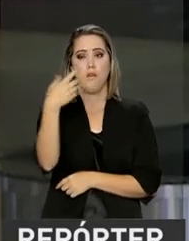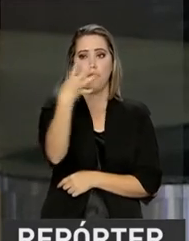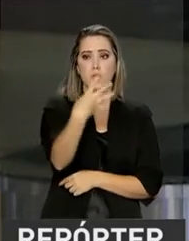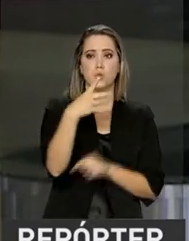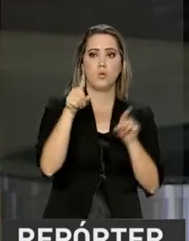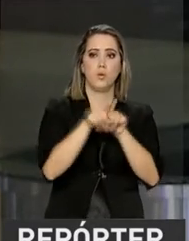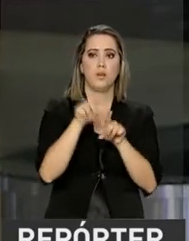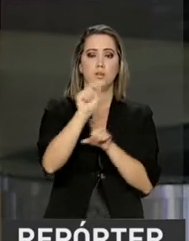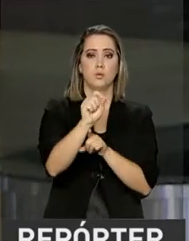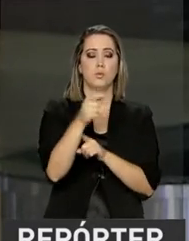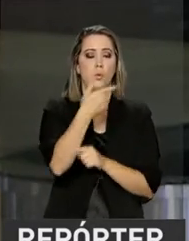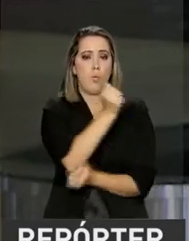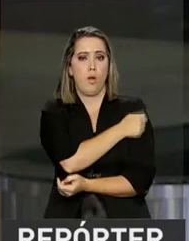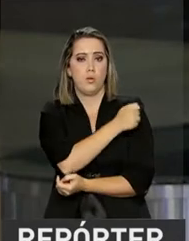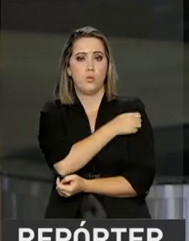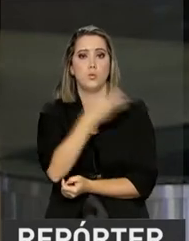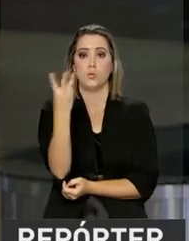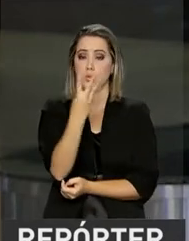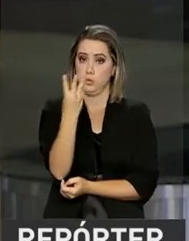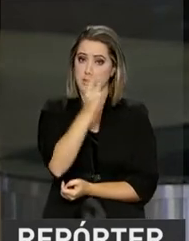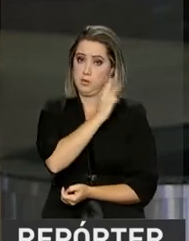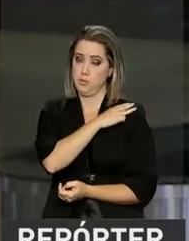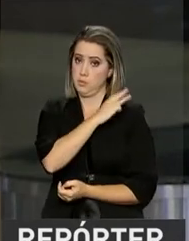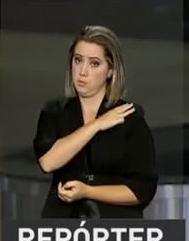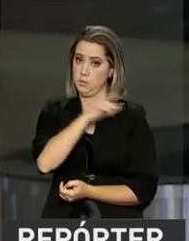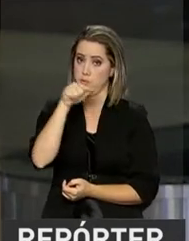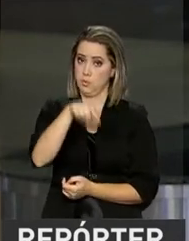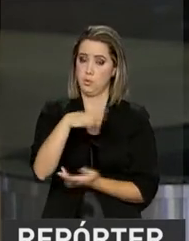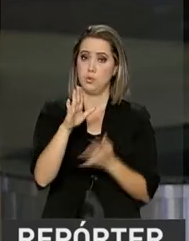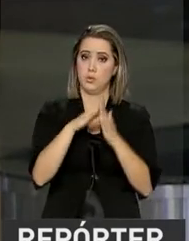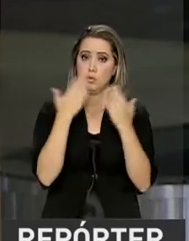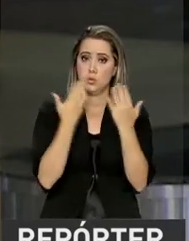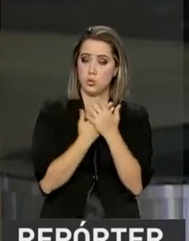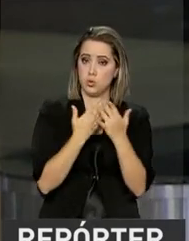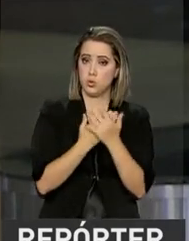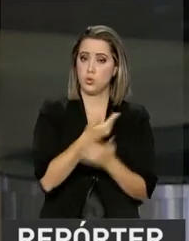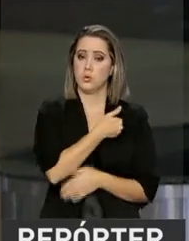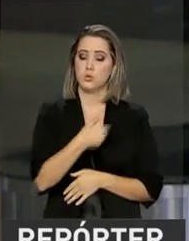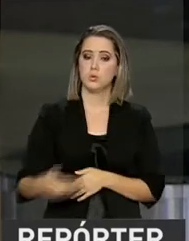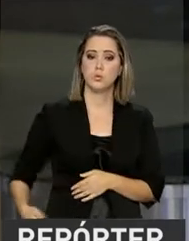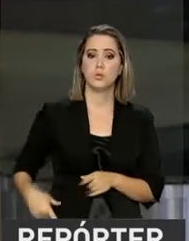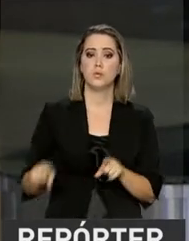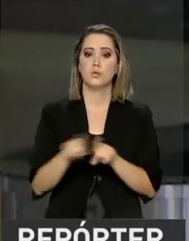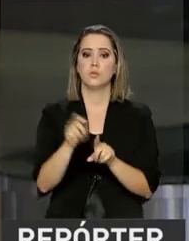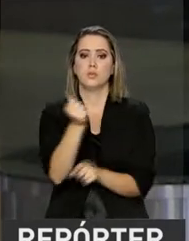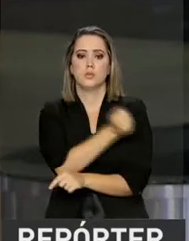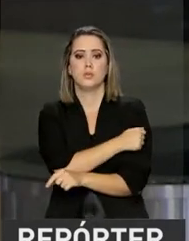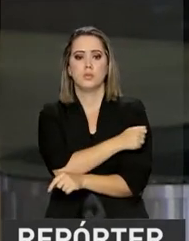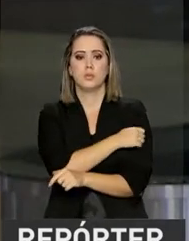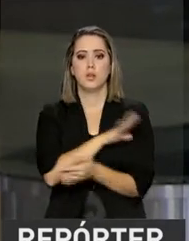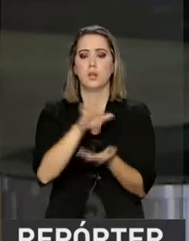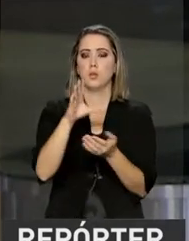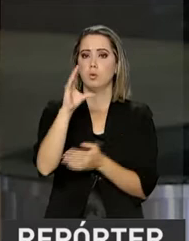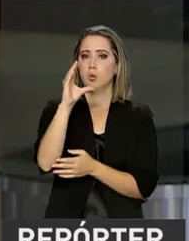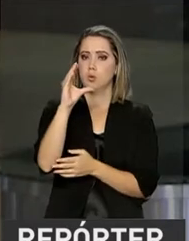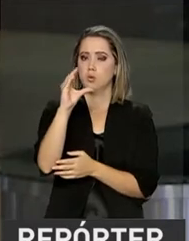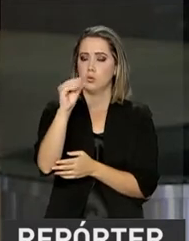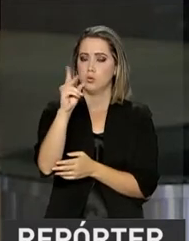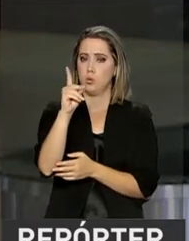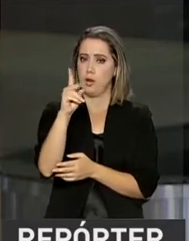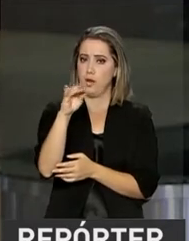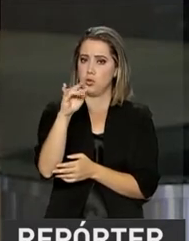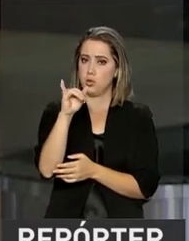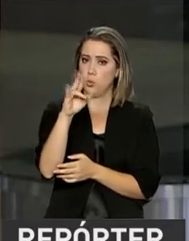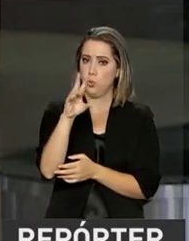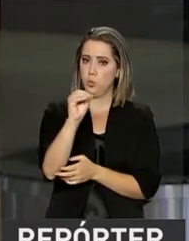24. Alunos do terceiro ano do ensino médio de escolas públicas, estudantes inscritos no Cadastro Único do Governo